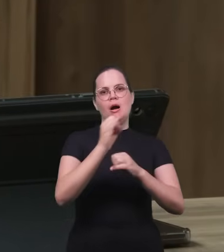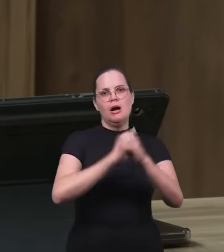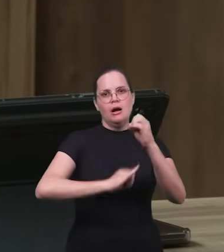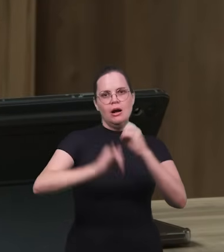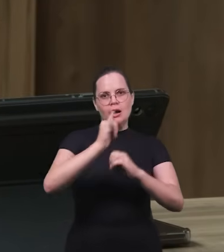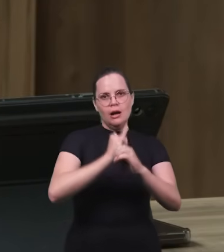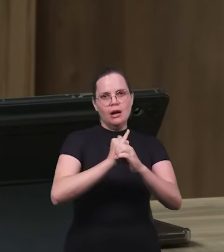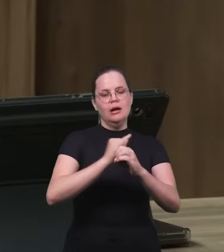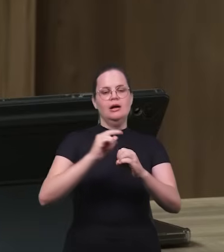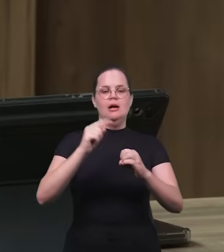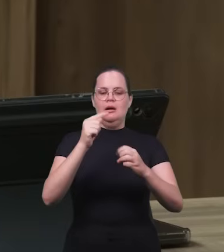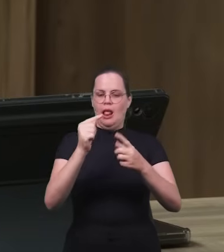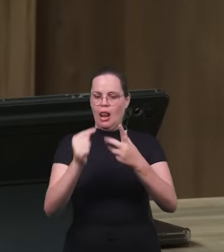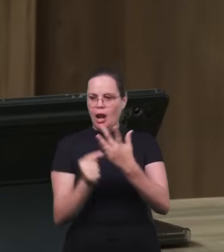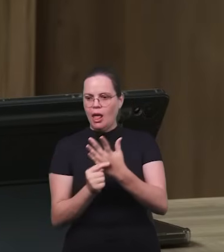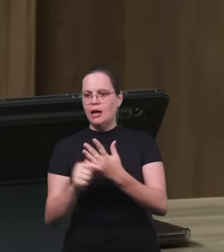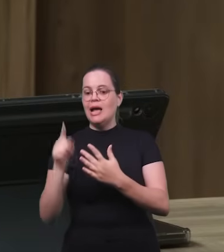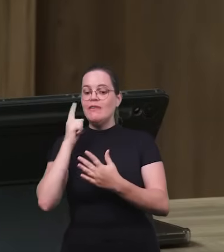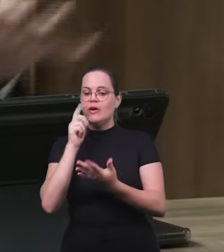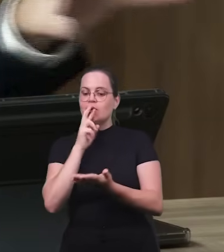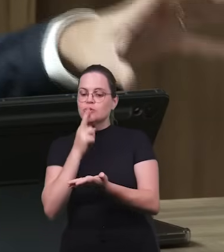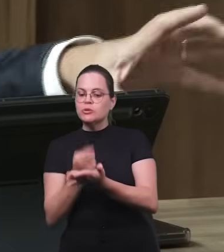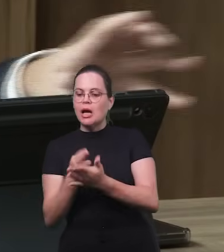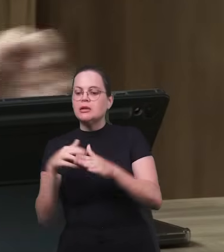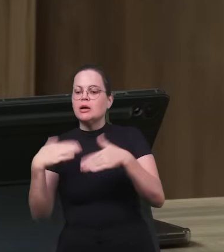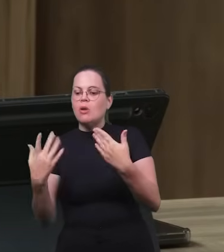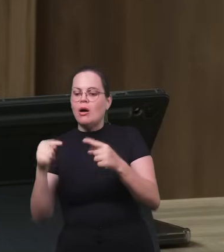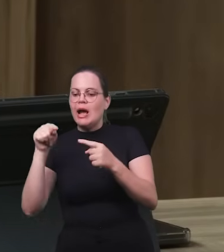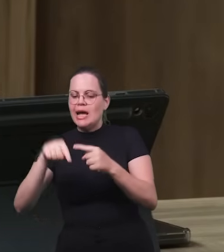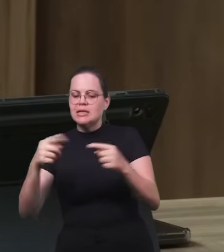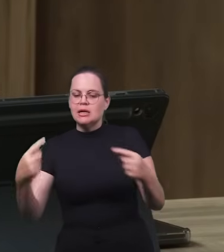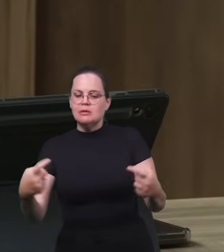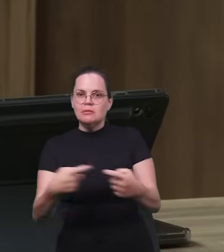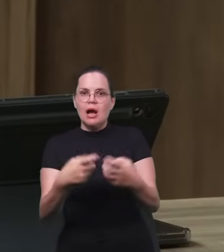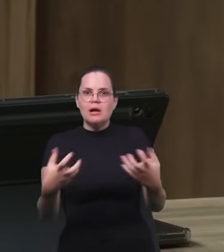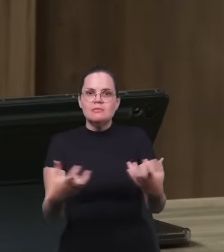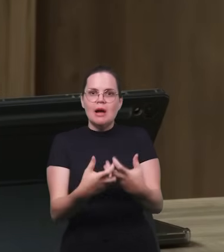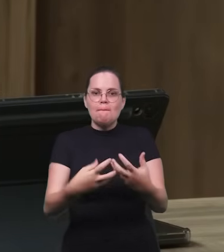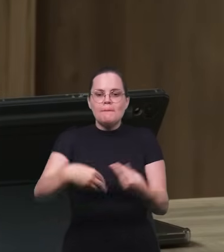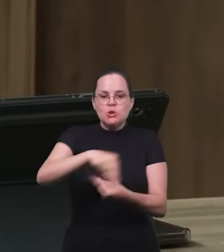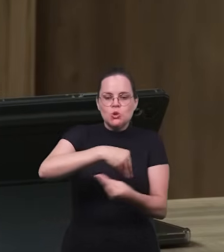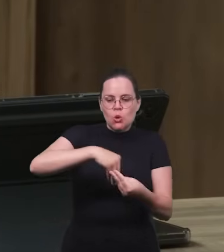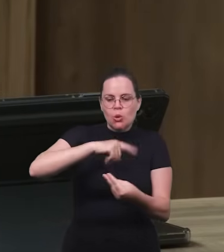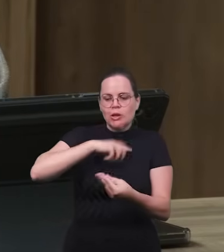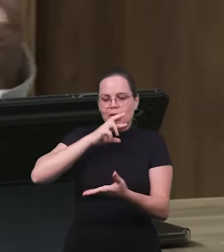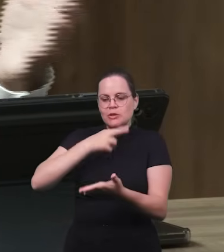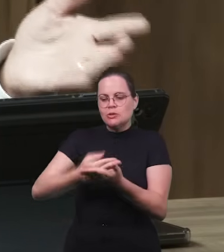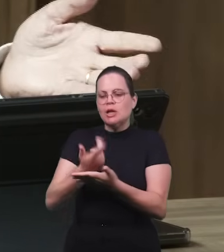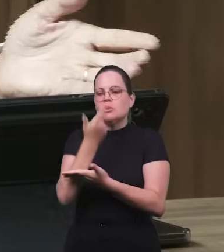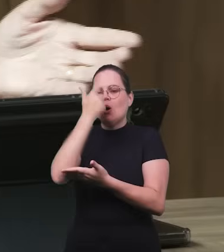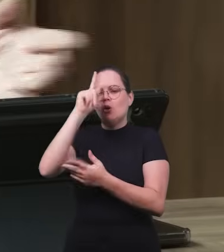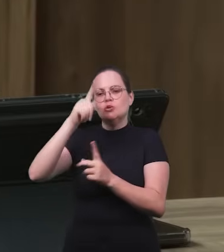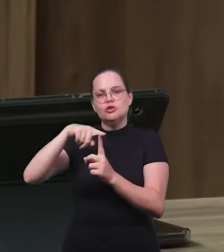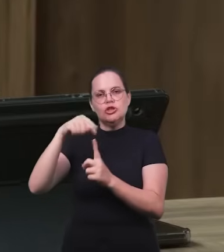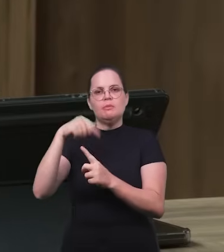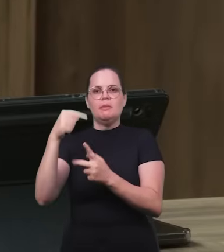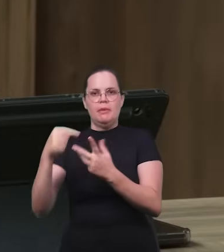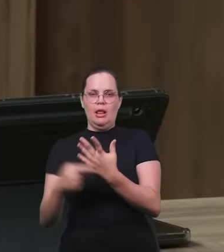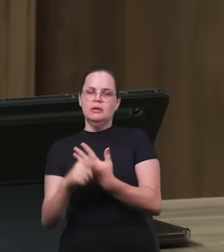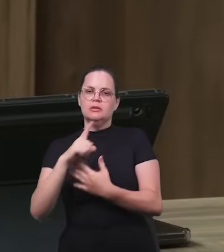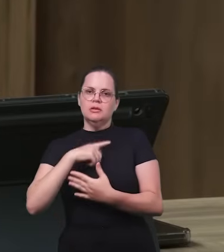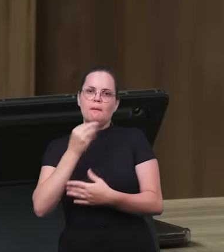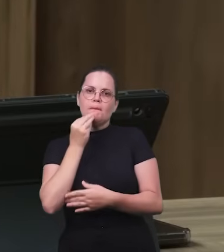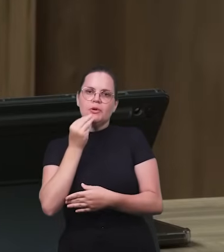olha, os efeitos disso aqui são esses por causa desse composto, né? Então, existem várias possibilidades também,